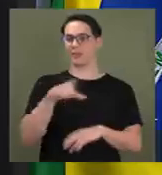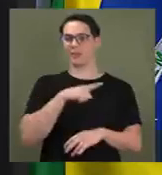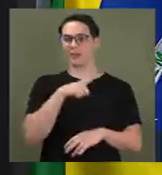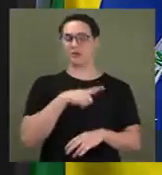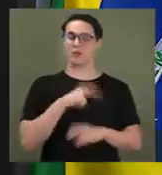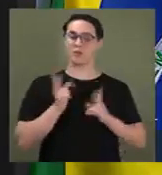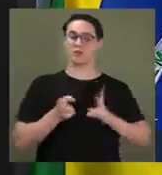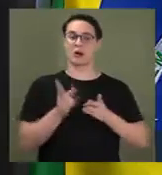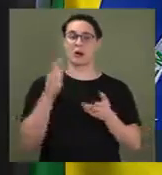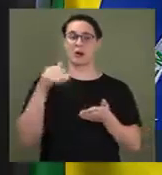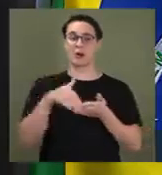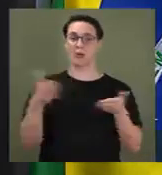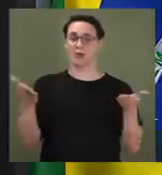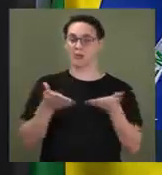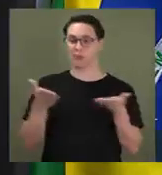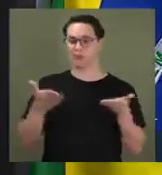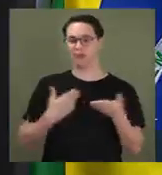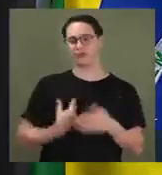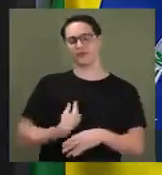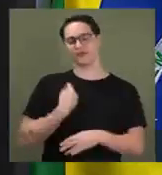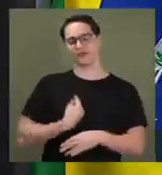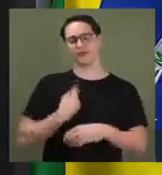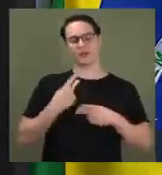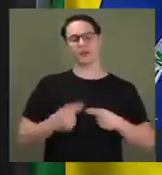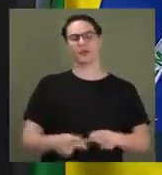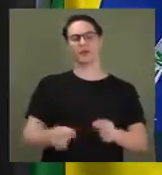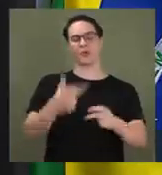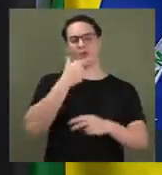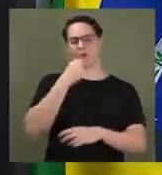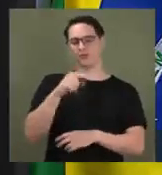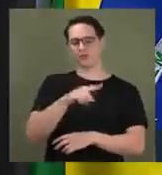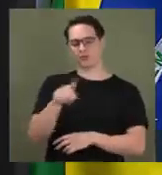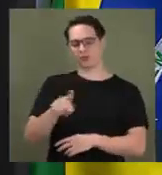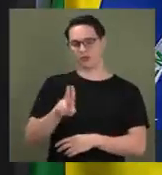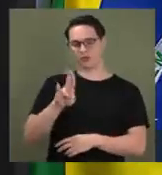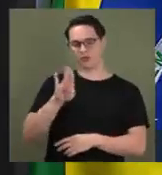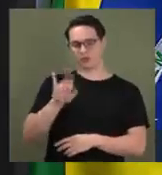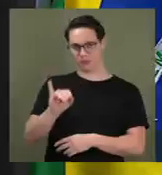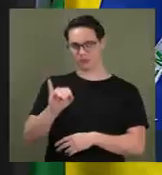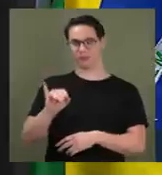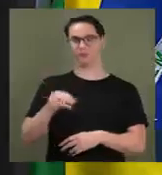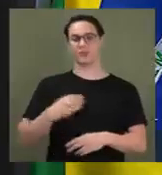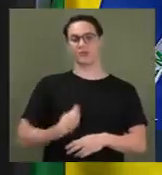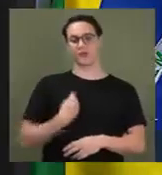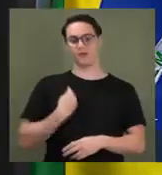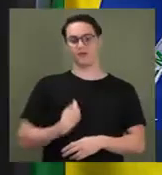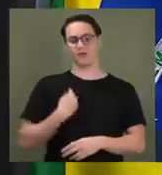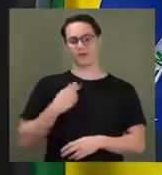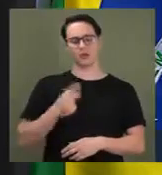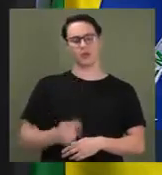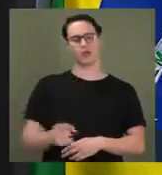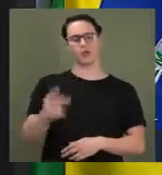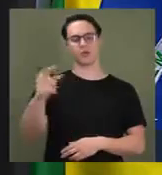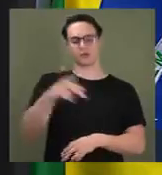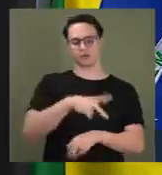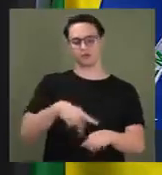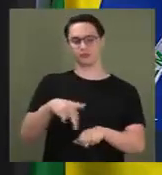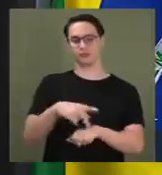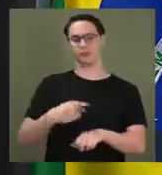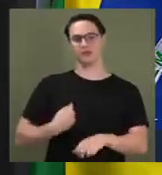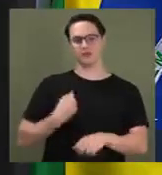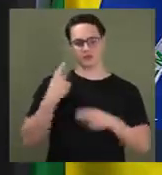hoje. Vida longa, Zumbi dos Malares, vida longa esse país, vida longa a integração de